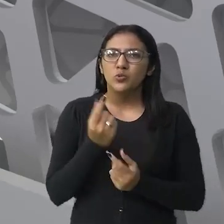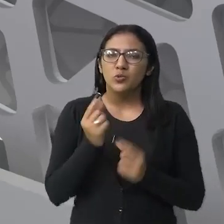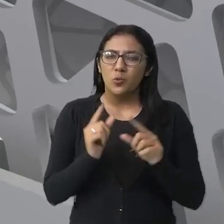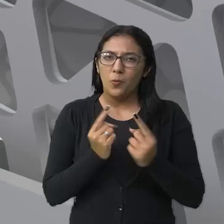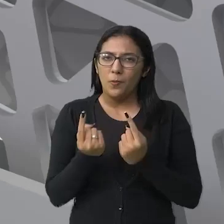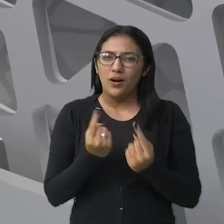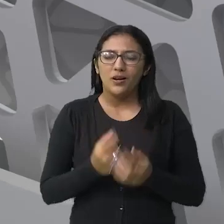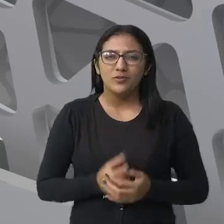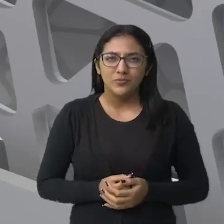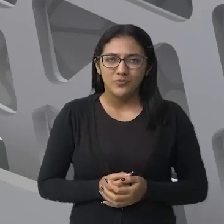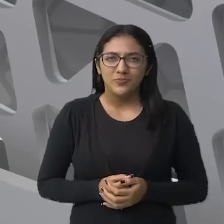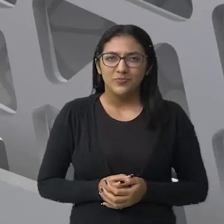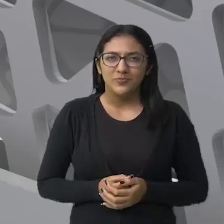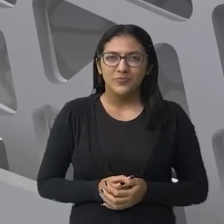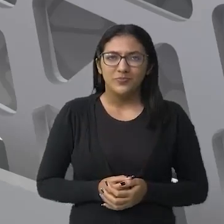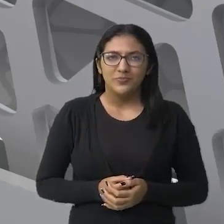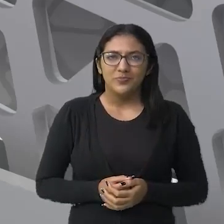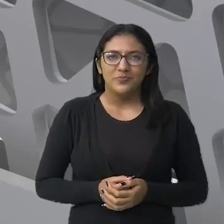proporção, tá bom? Acompanhe comigo.